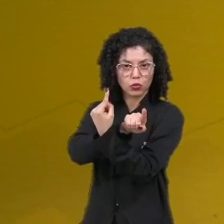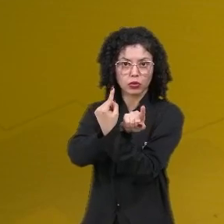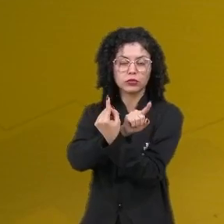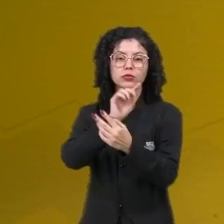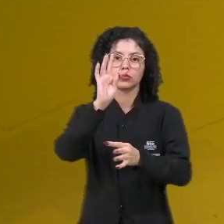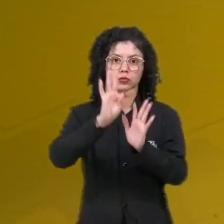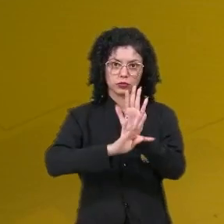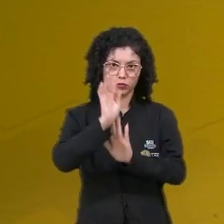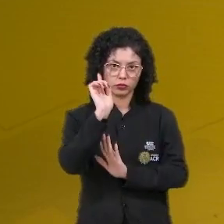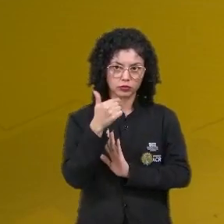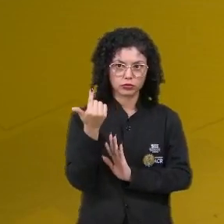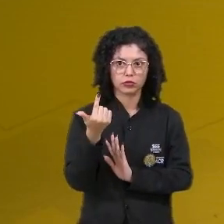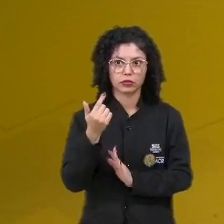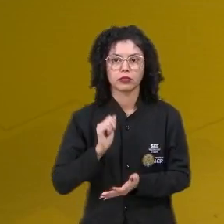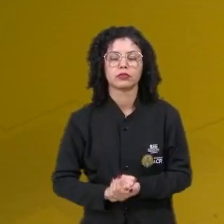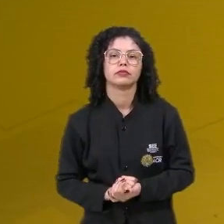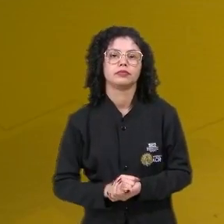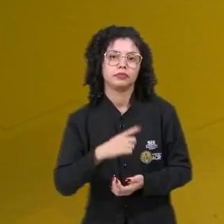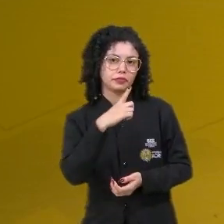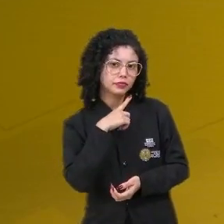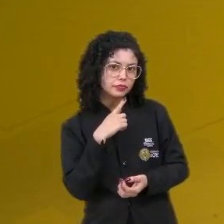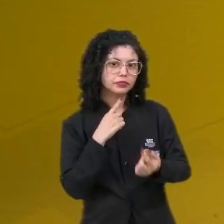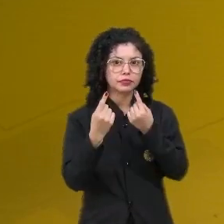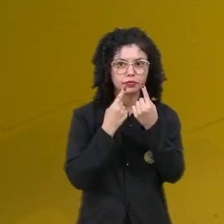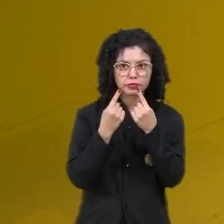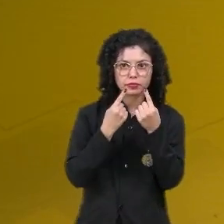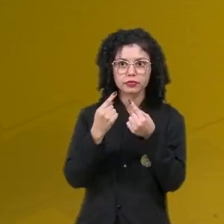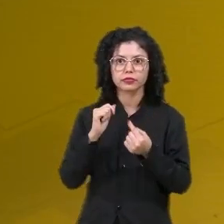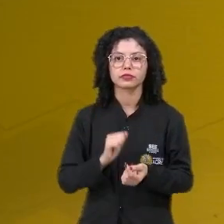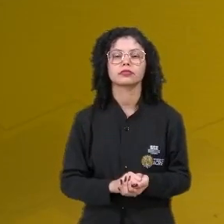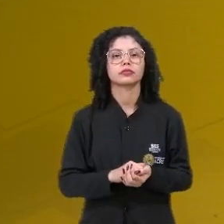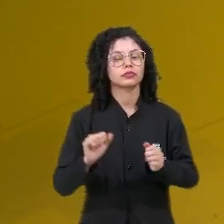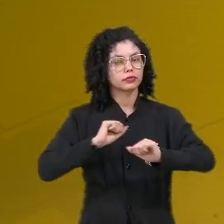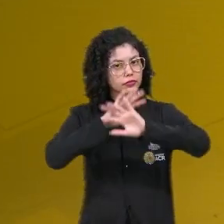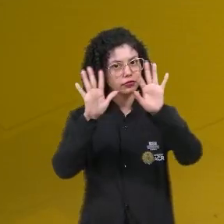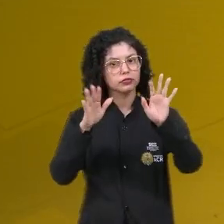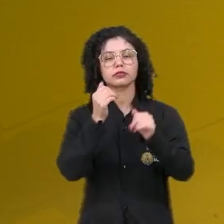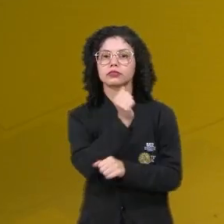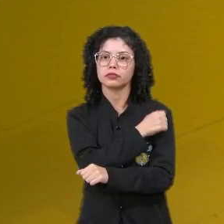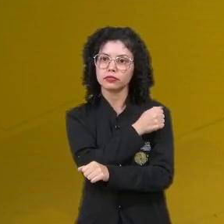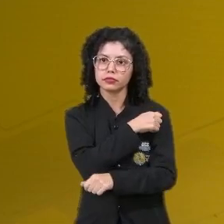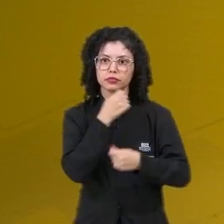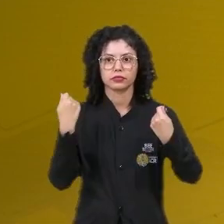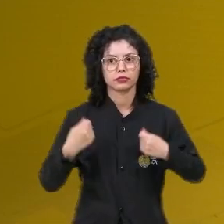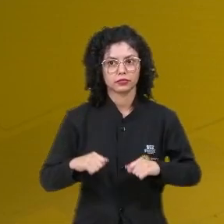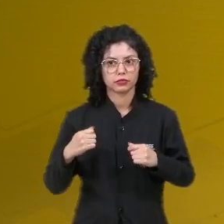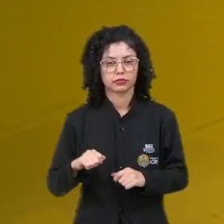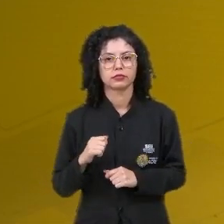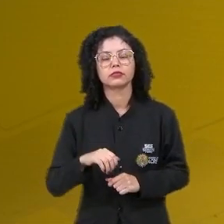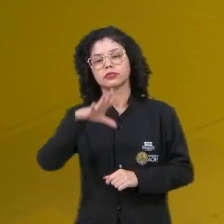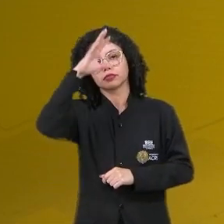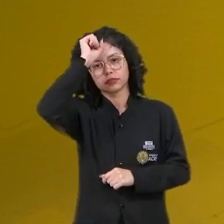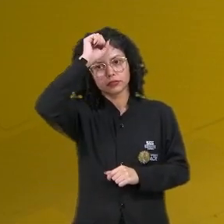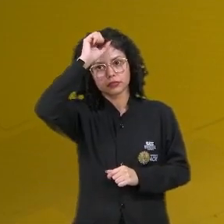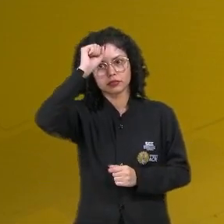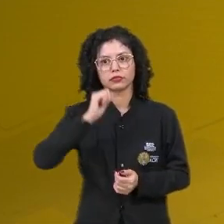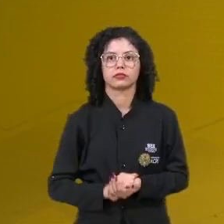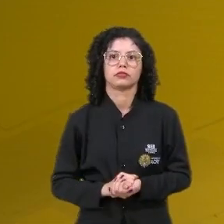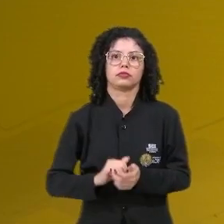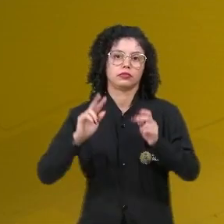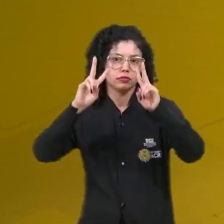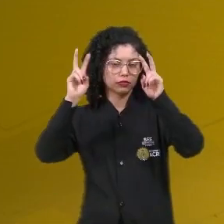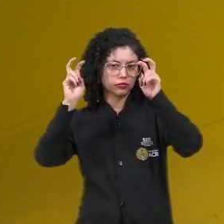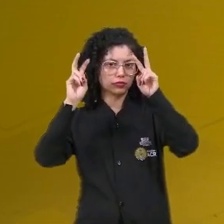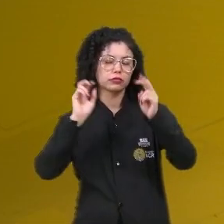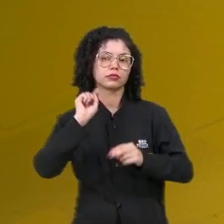texto, correto? Para haver esse diálogo, obviamente, esse aluno ele precisa ter um conhecimento a